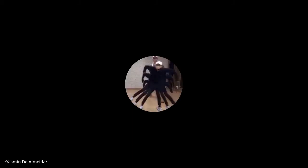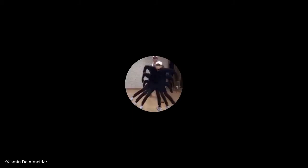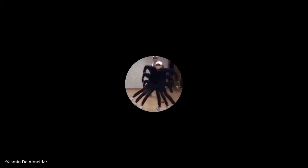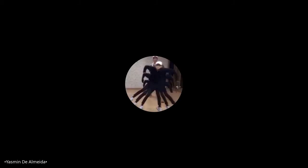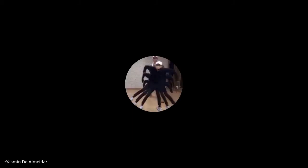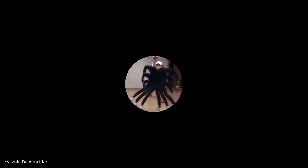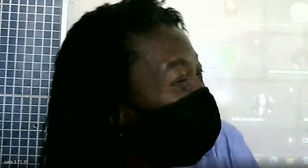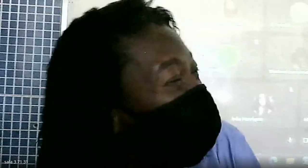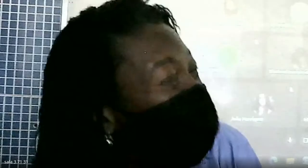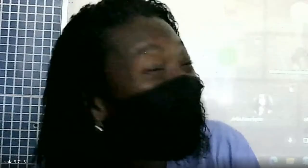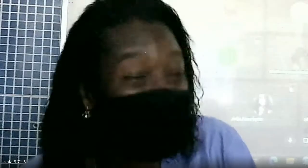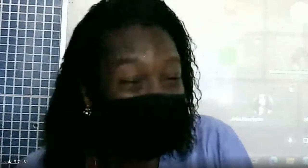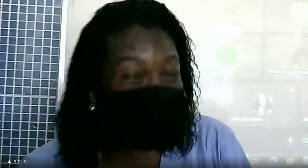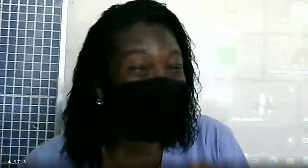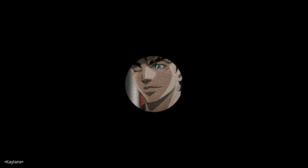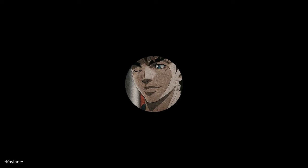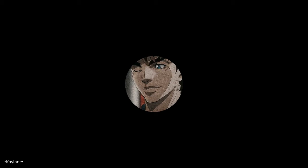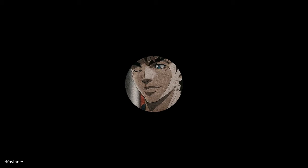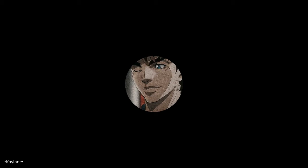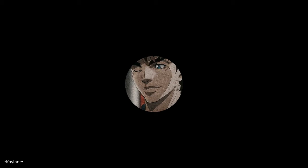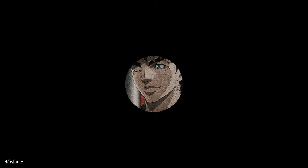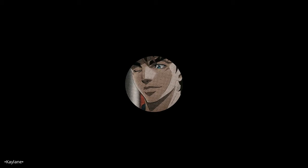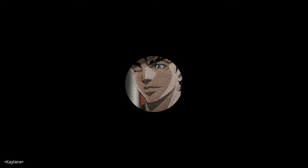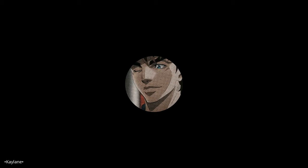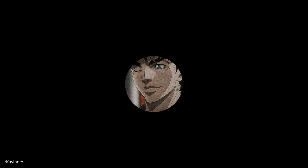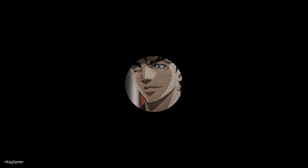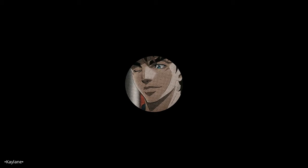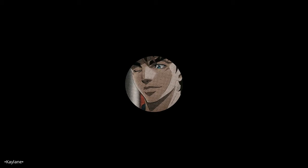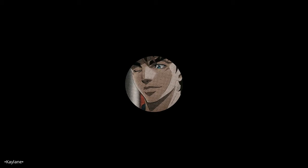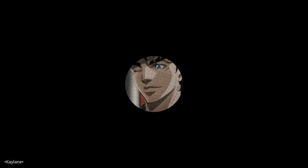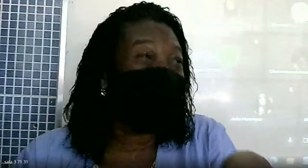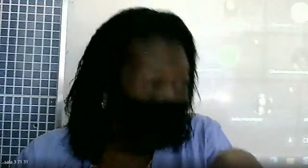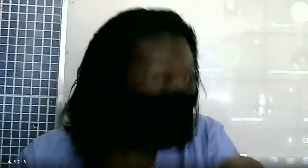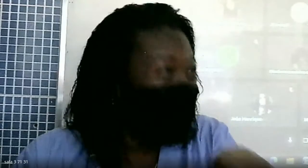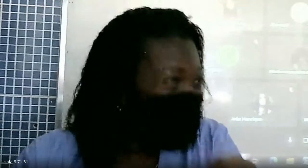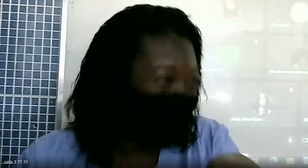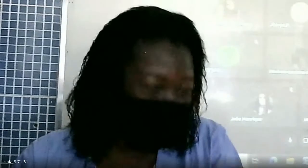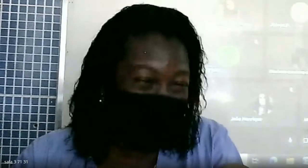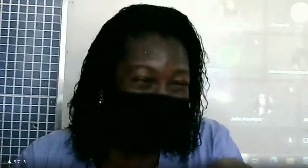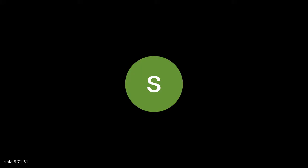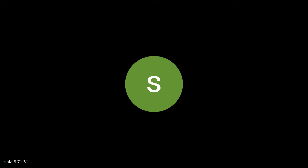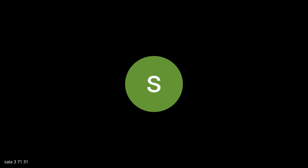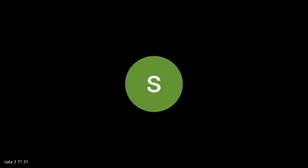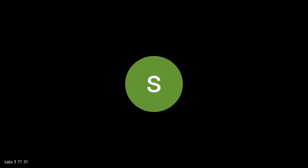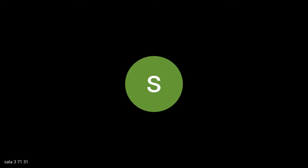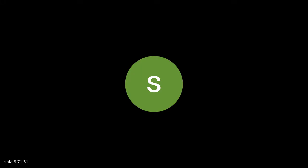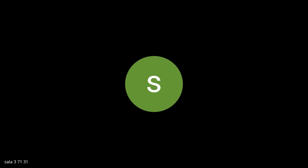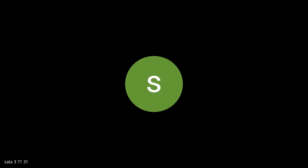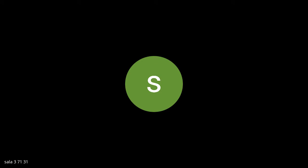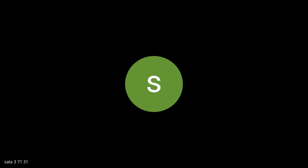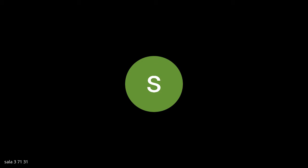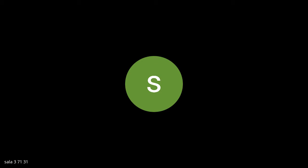Não sei o que quem respondeu, é. Isso não é da nossa época, mas eu conheço. Quem respondeu foi Gilbert, viu?